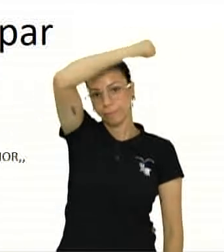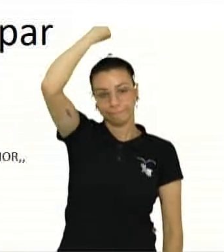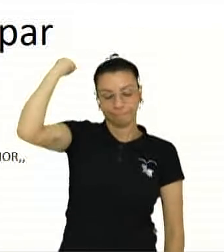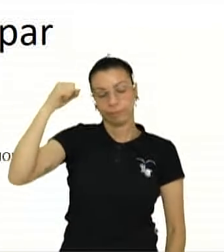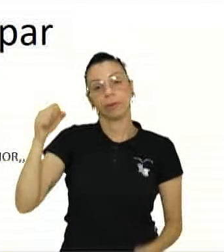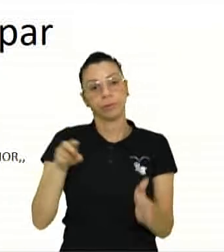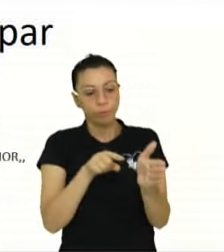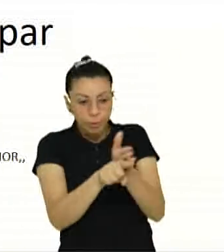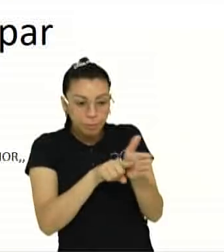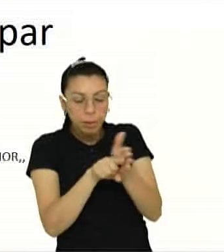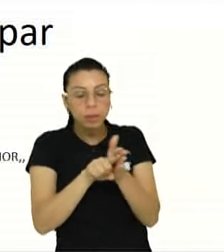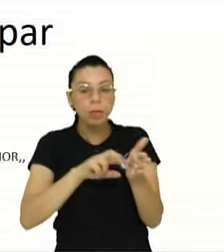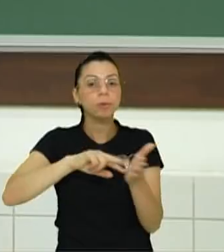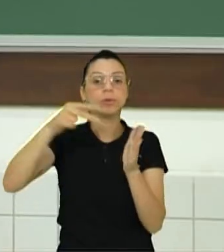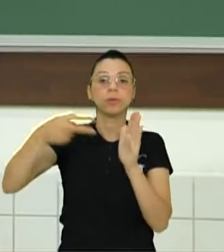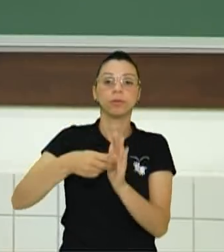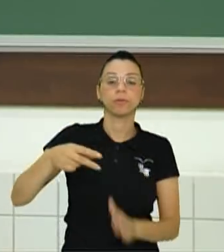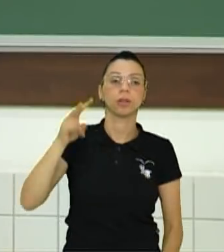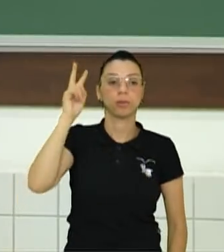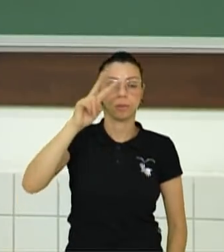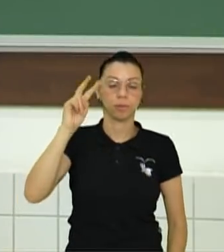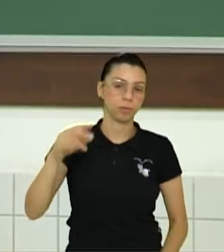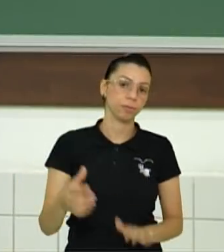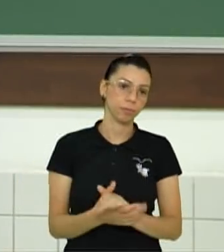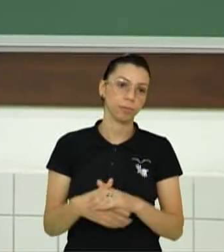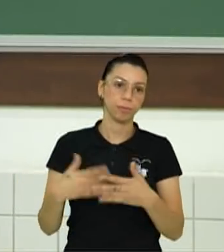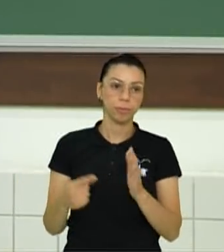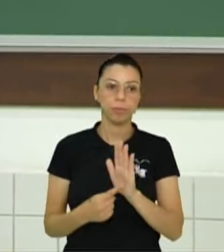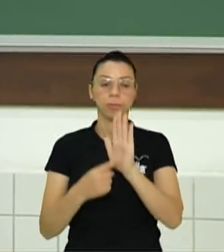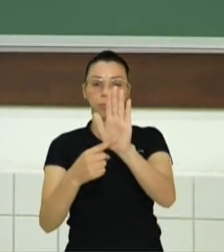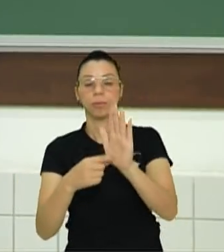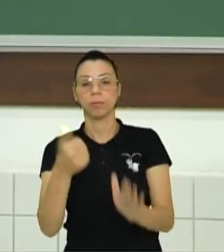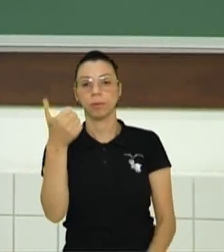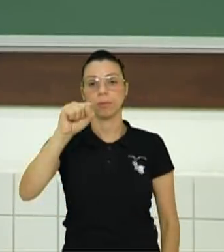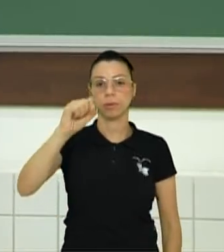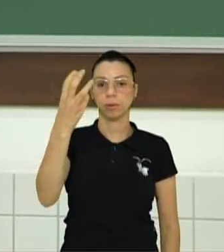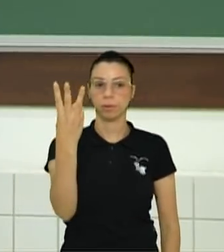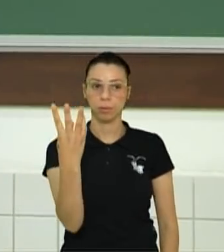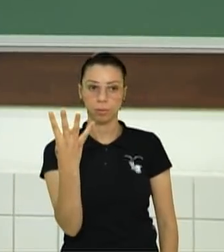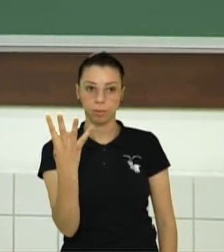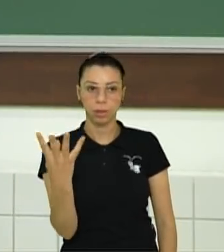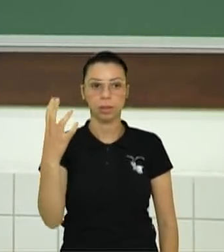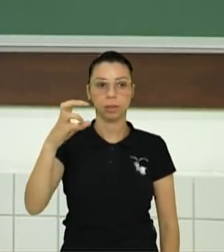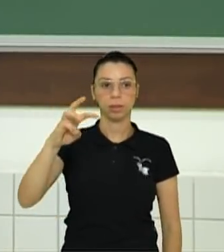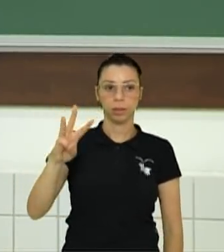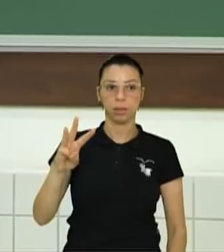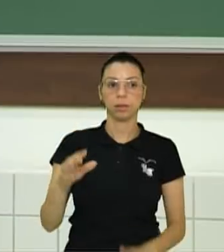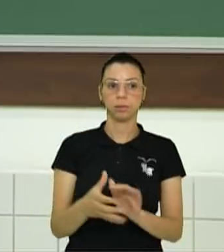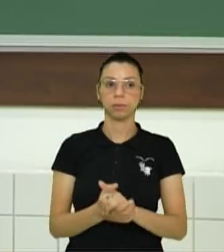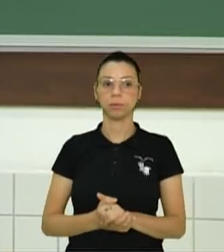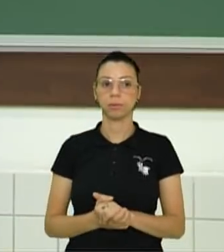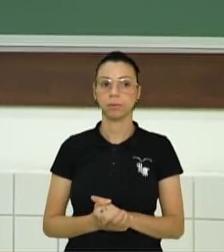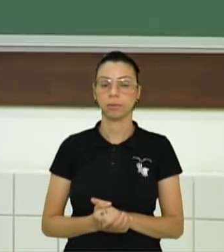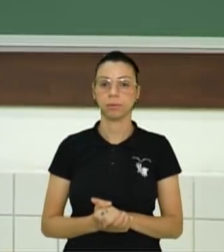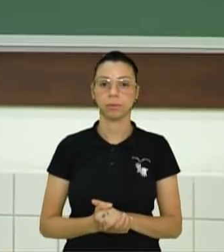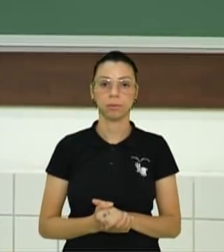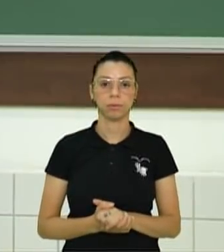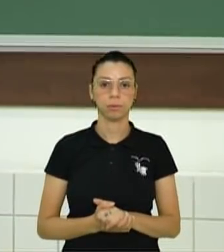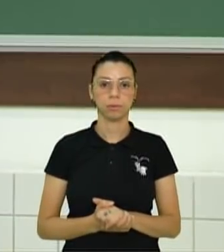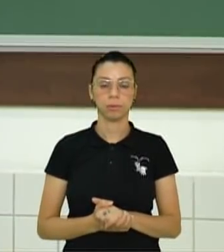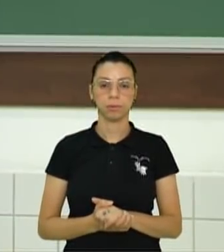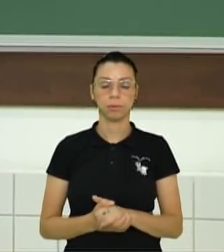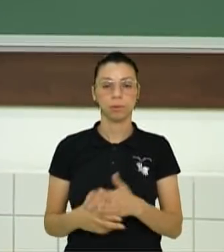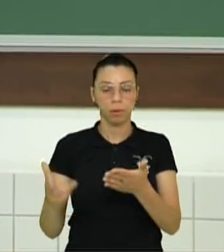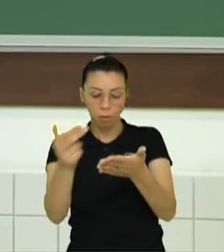aí, como que aparece uma gravura, Ela é de 1843, tá? É Bartolucci, o nome do